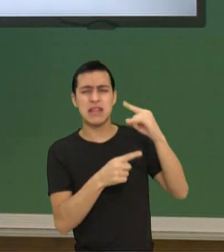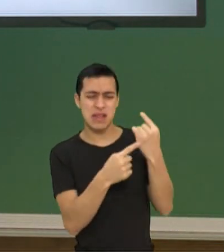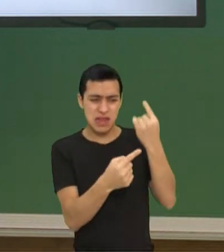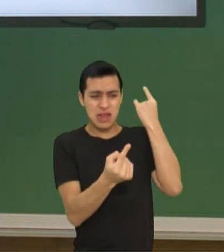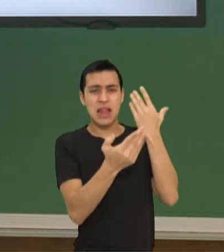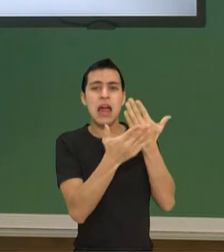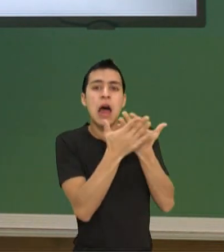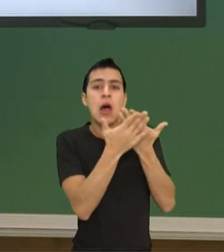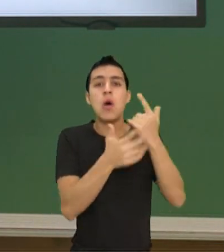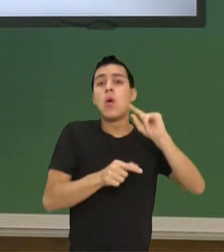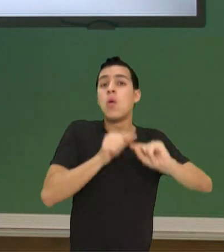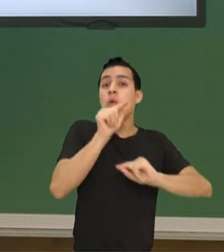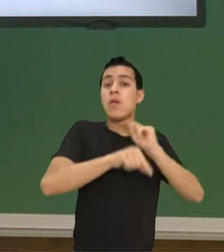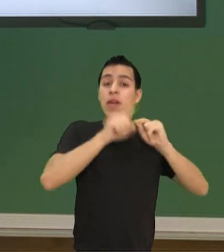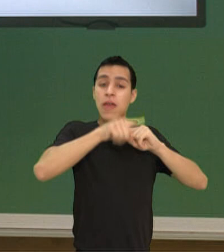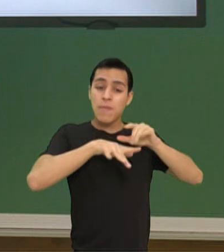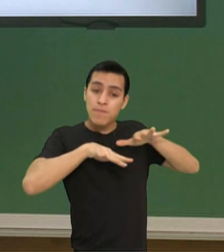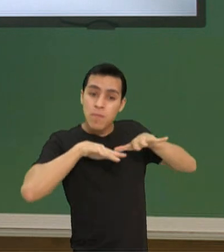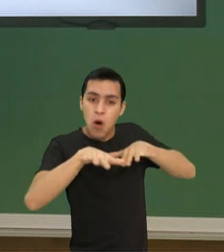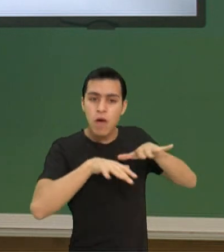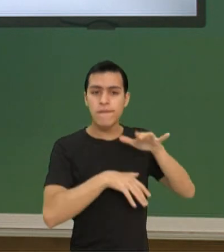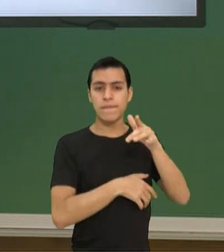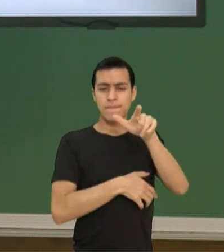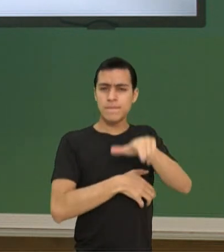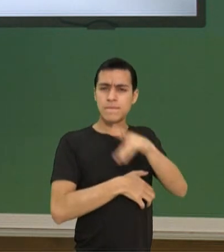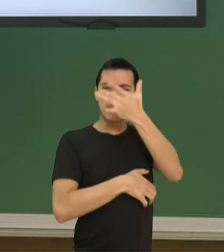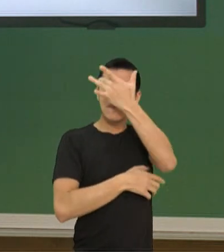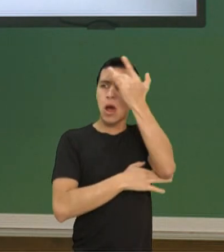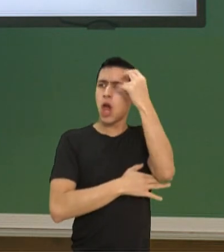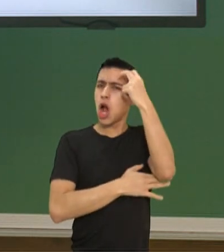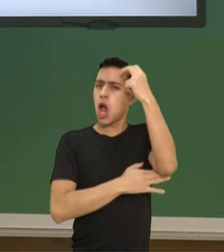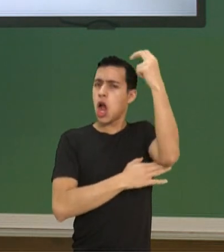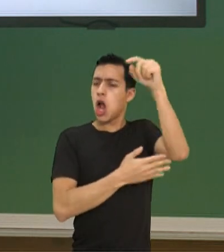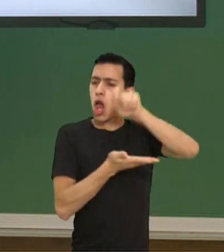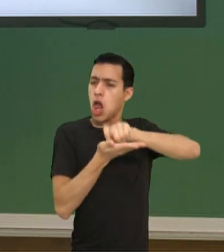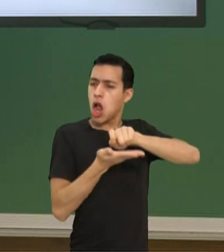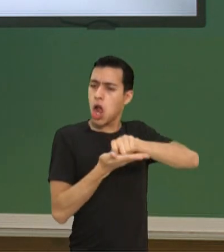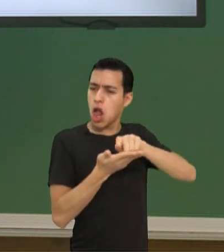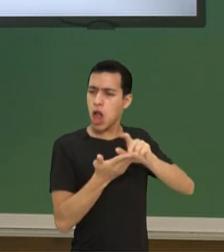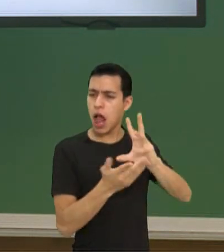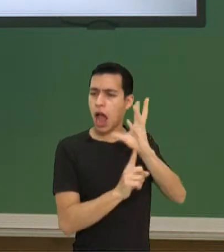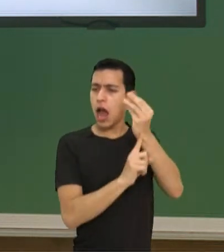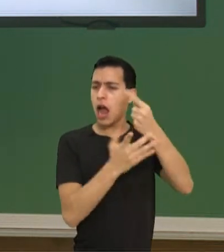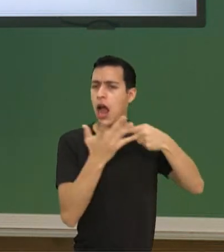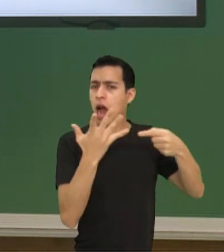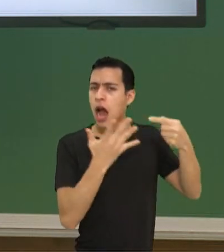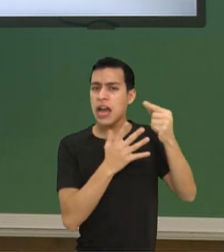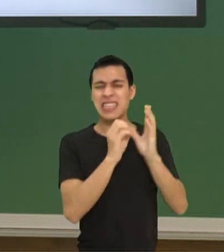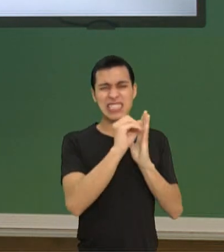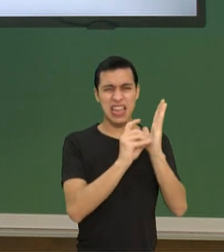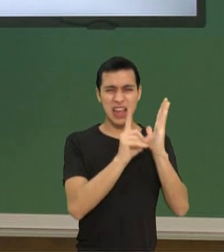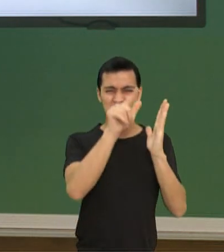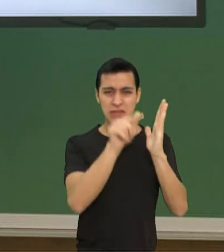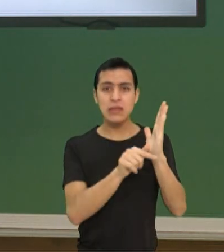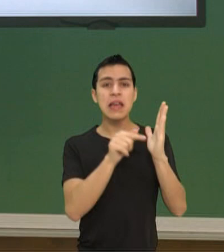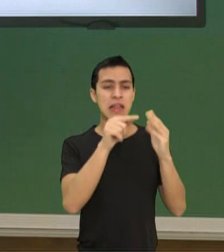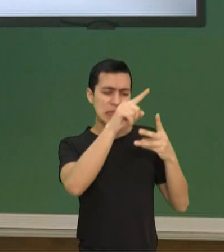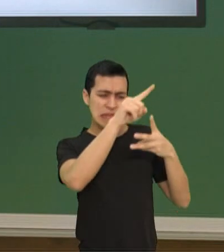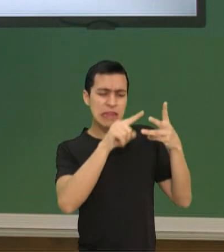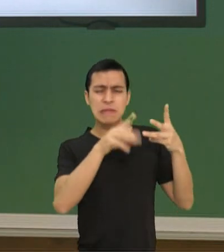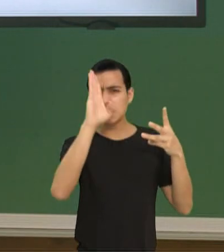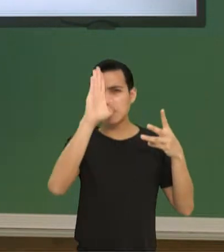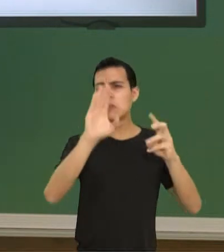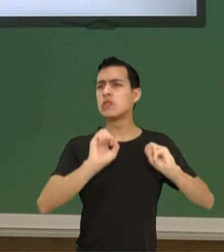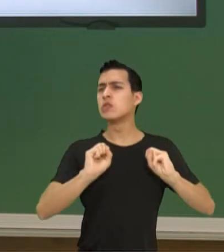isso. Lembra lá aquele movimento intelectual lá do século XVII que basicamente enfrentou 3 grandes